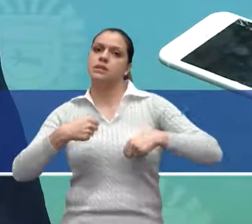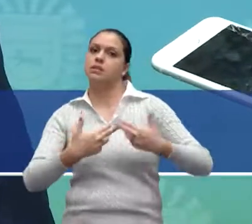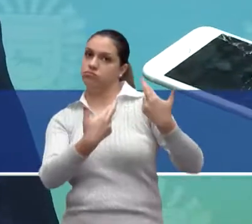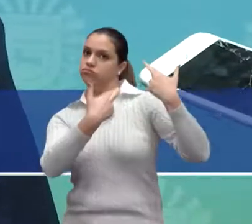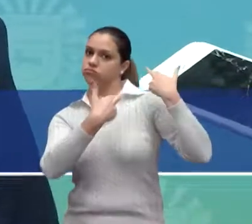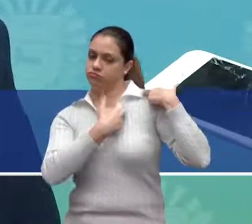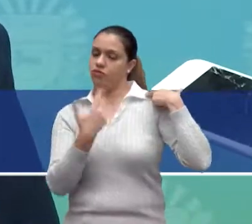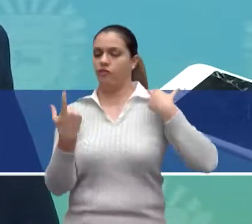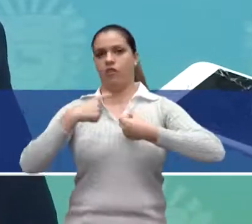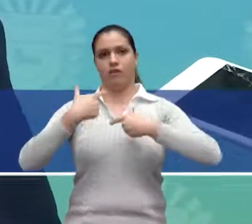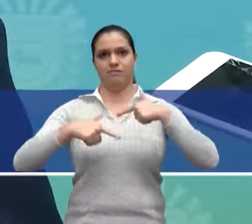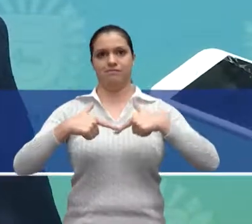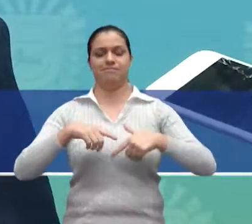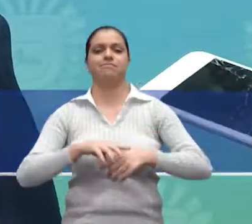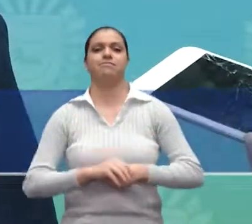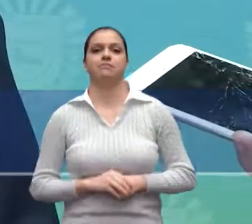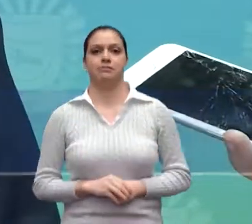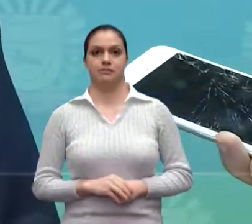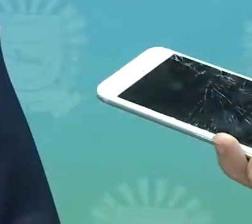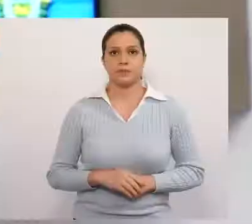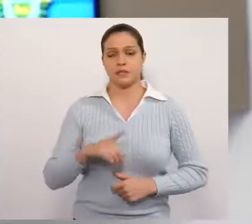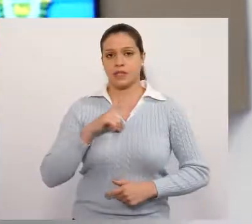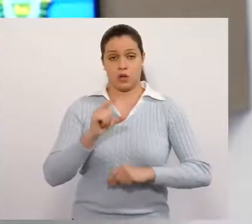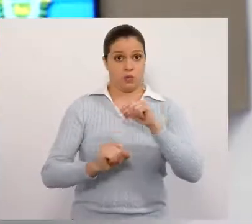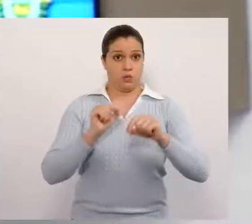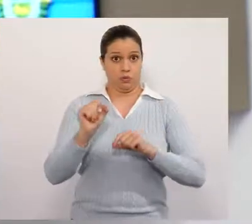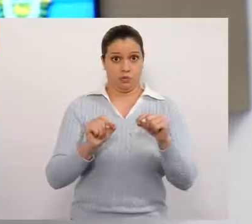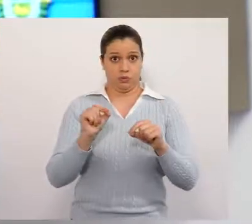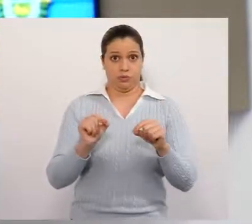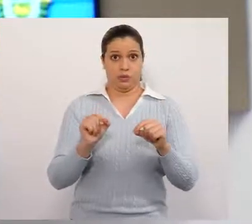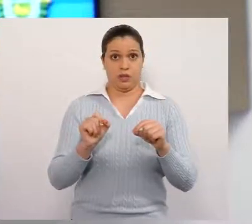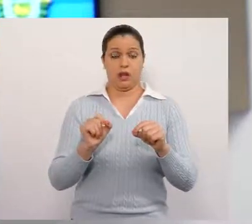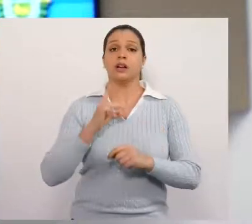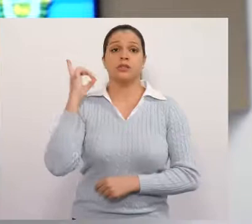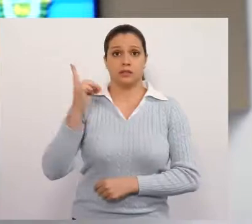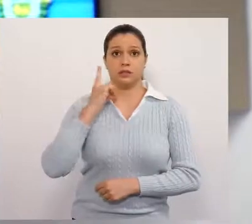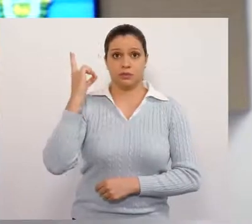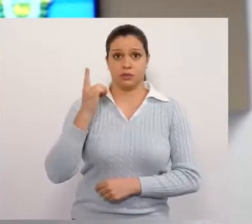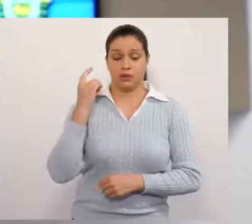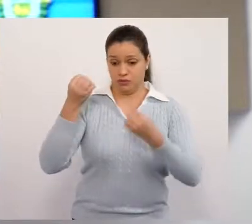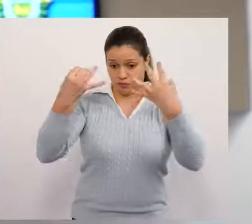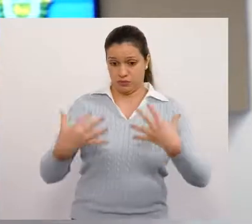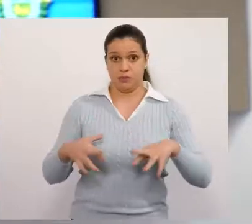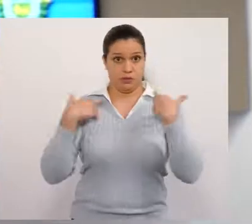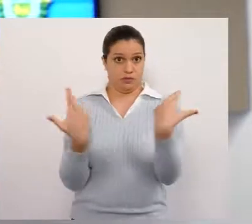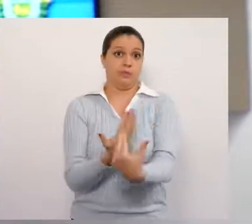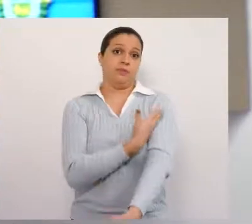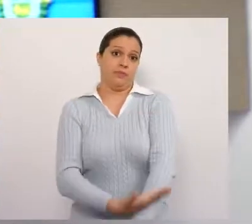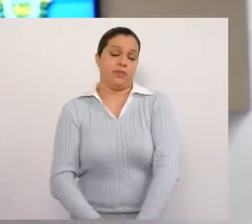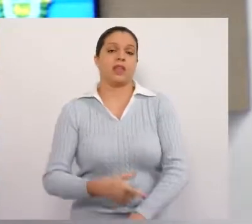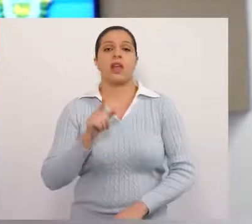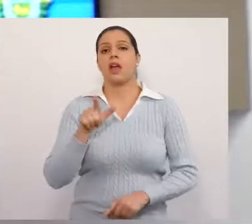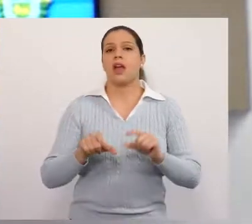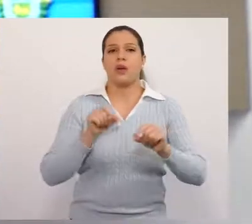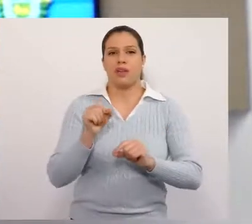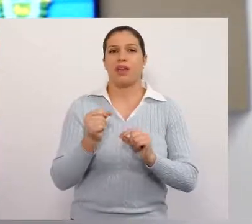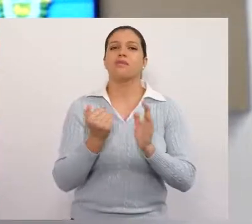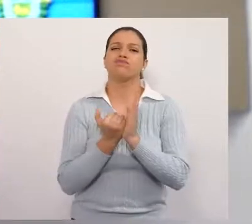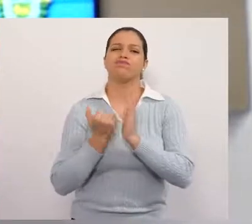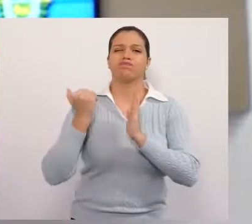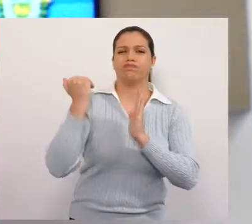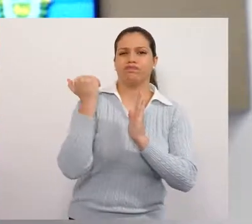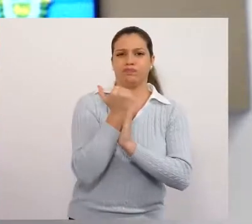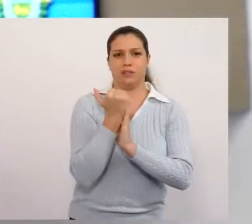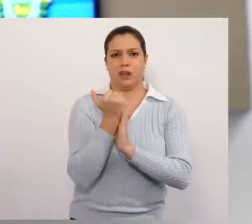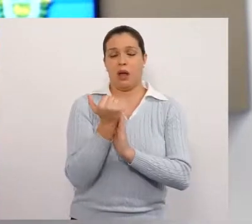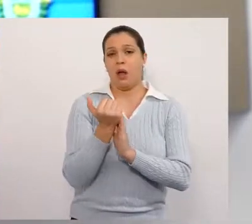deve sim ir retomando, mas com muita responsabilidade. Um dos pontos levantados pelos parlamentares durante as sessões foi o